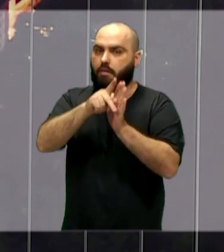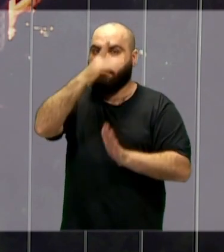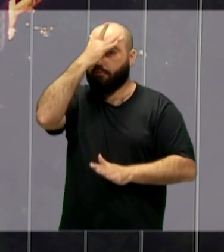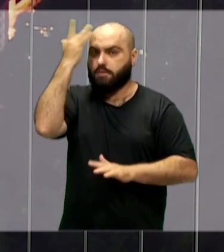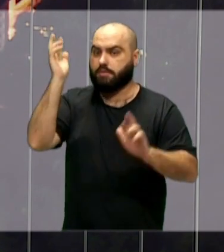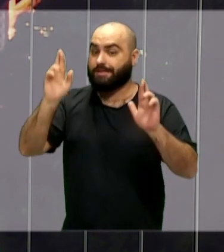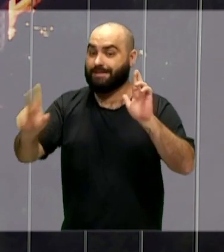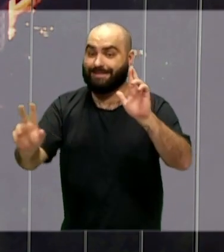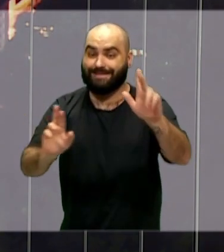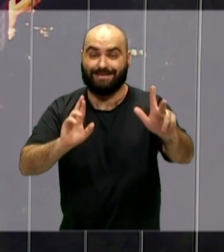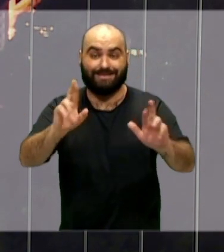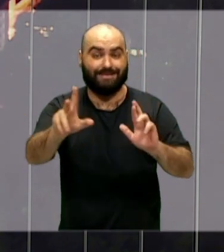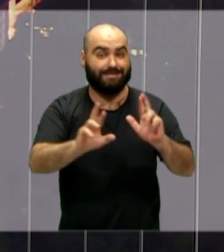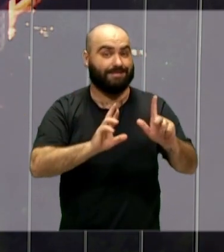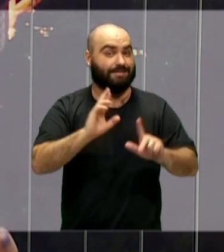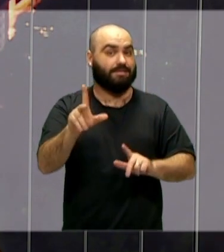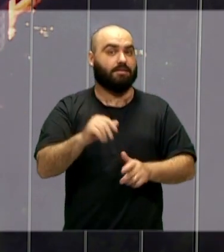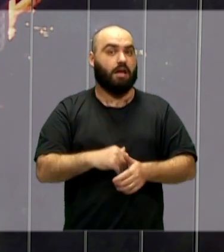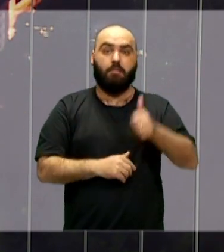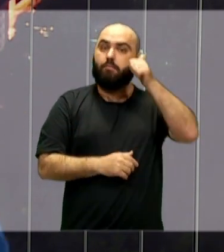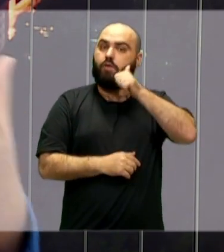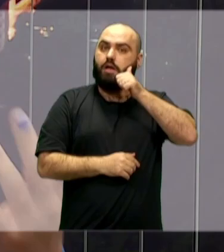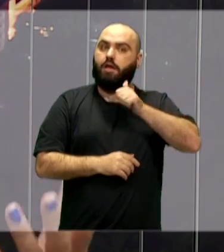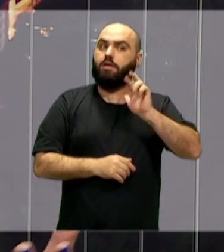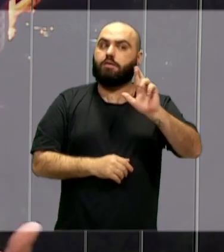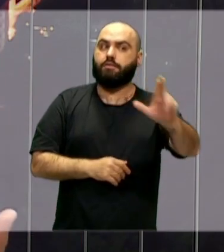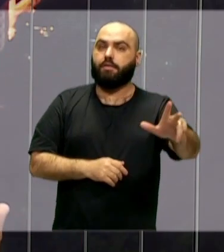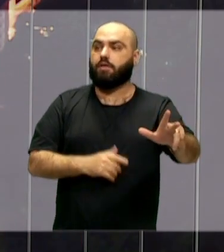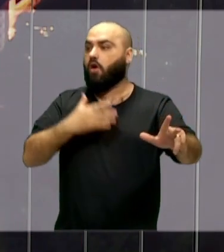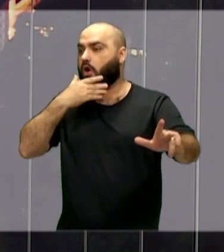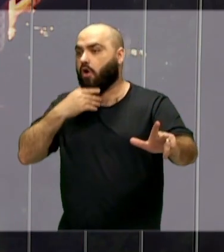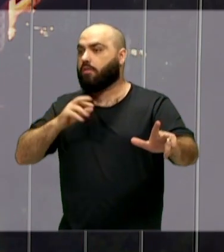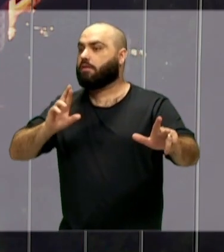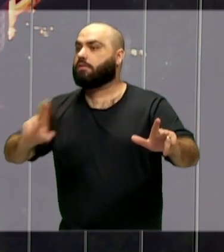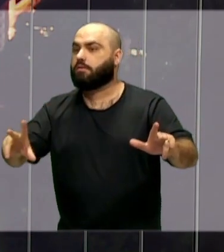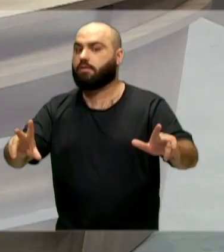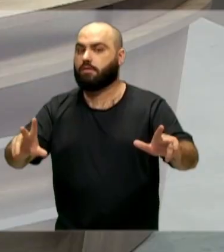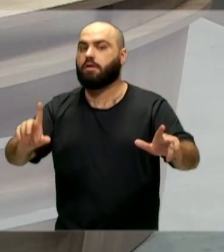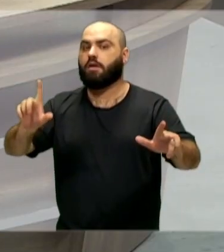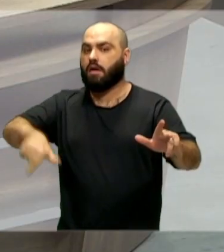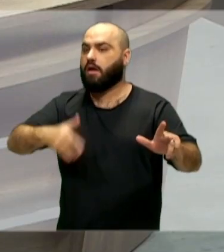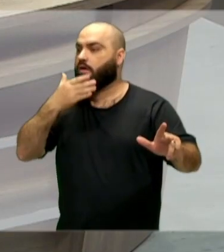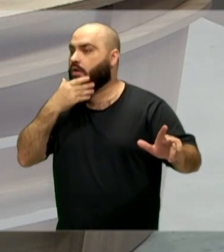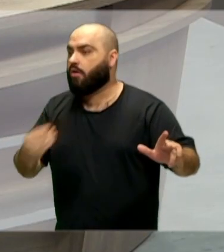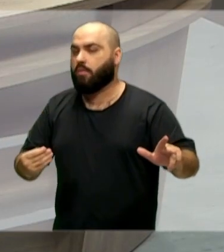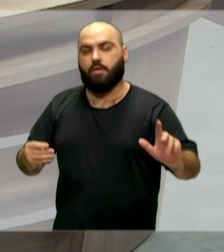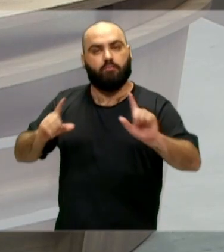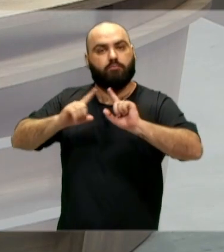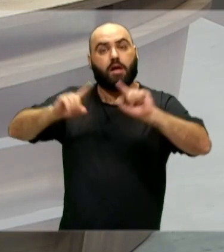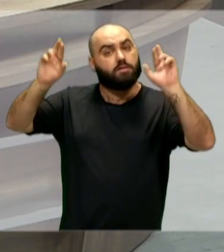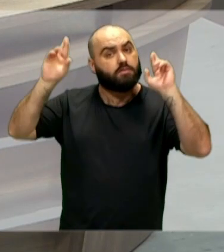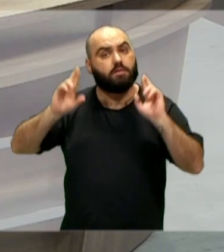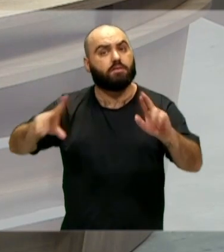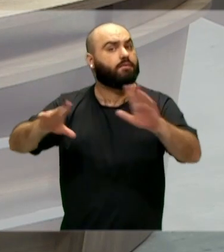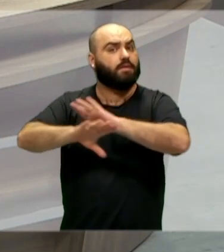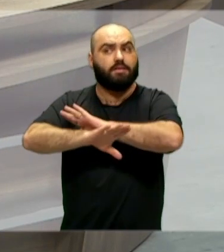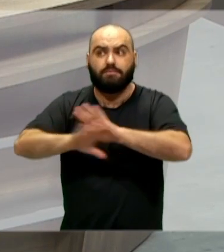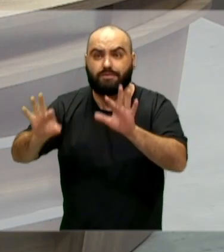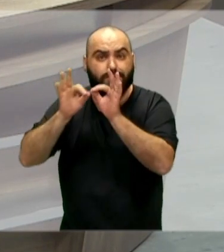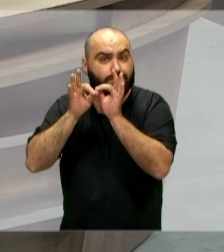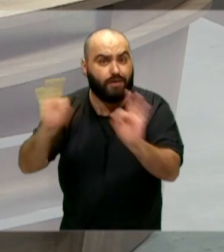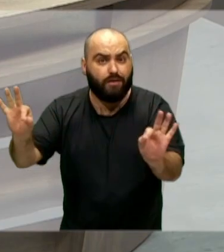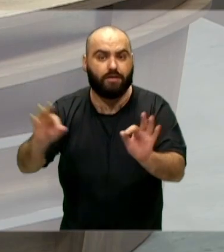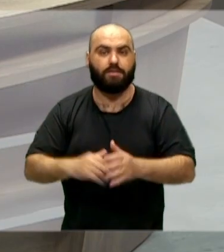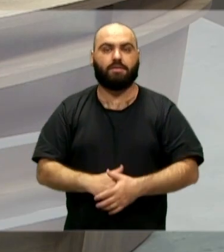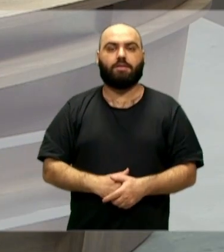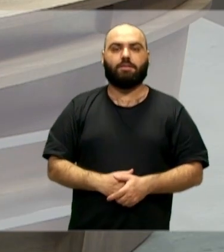mulher diferente, ela ainda é mulher por ser diferente. Um homem que é de um jeito diferente ainda é um homem, mas ele é diferente de outros homens. Tá tudo Então,